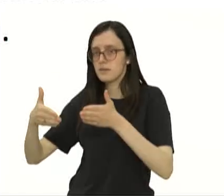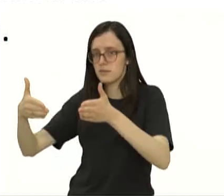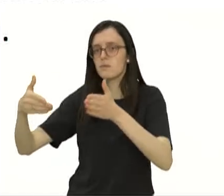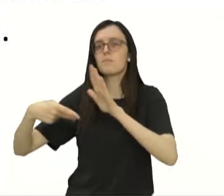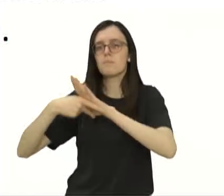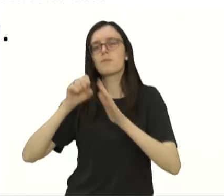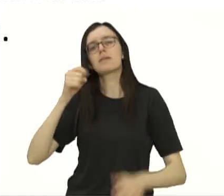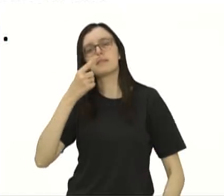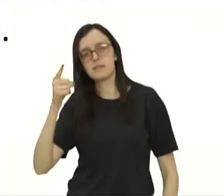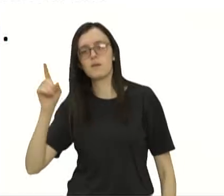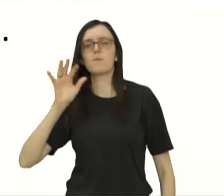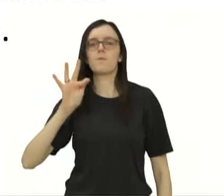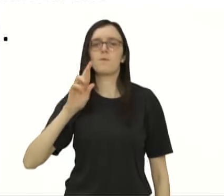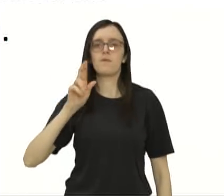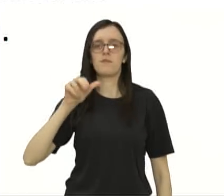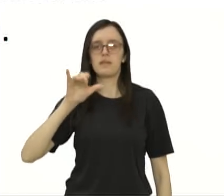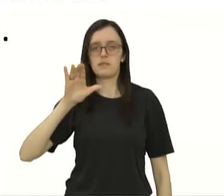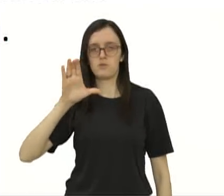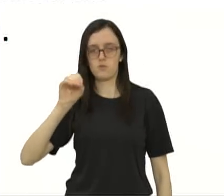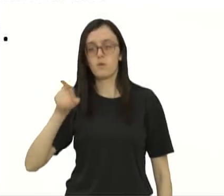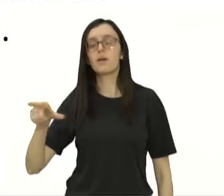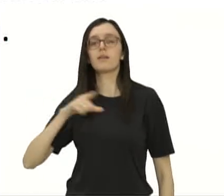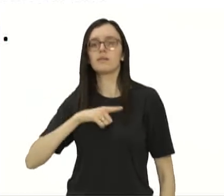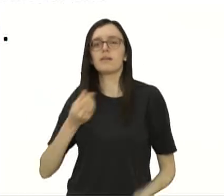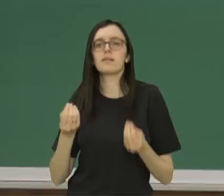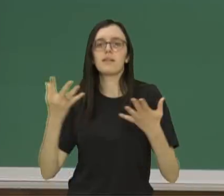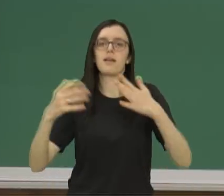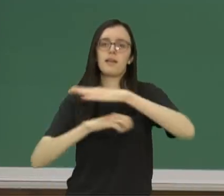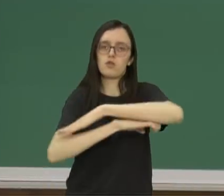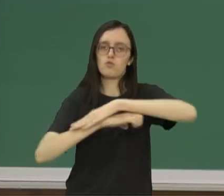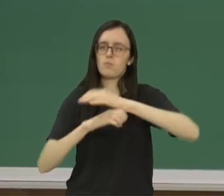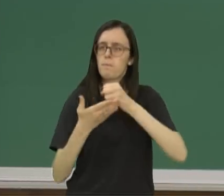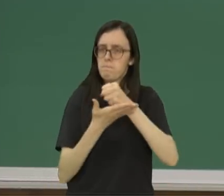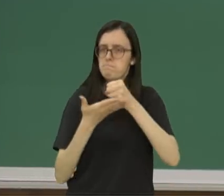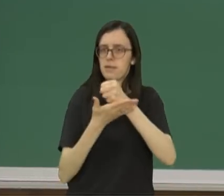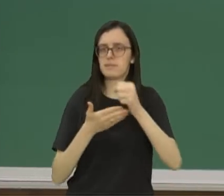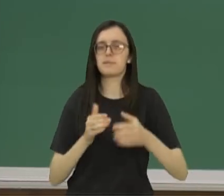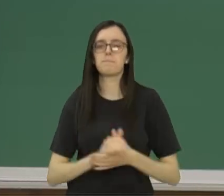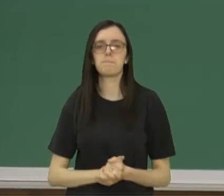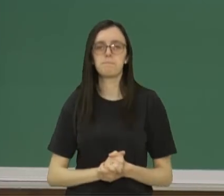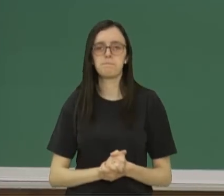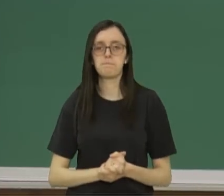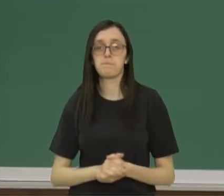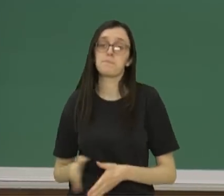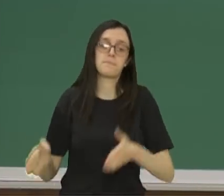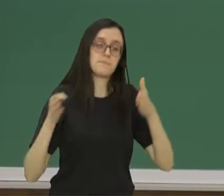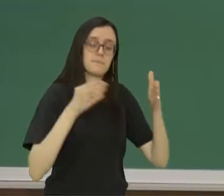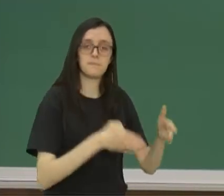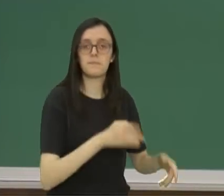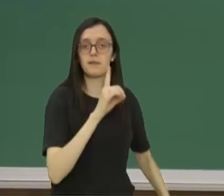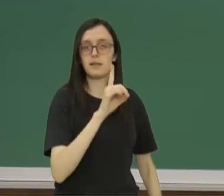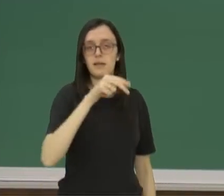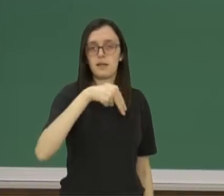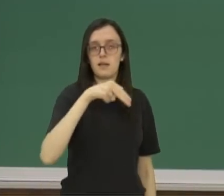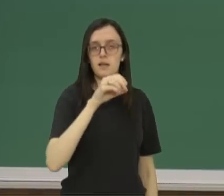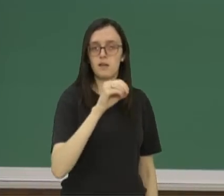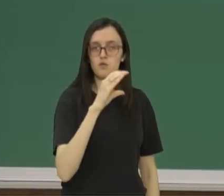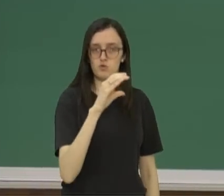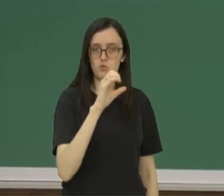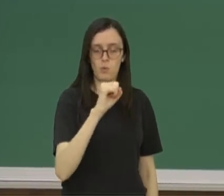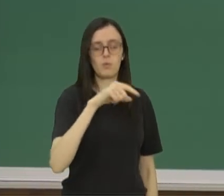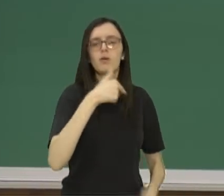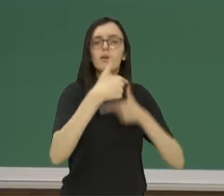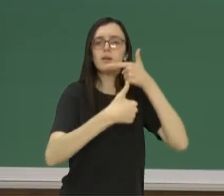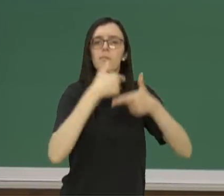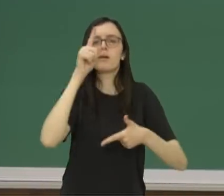Vale do São Francisco, para onde ela levou infraestrutura. E a DENOX aqui, vocês podem perceber que ela